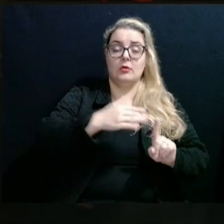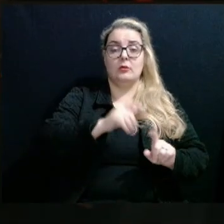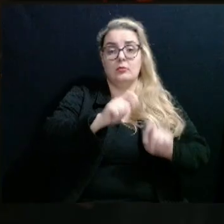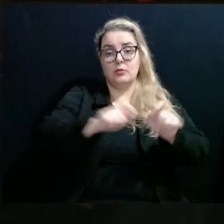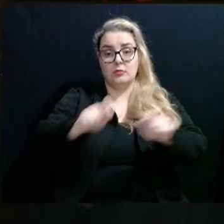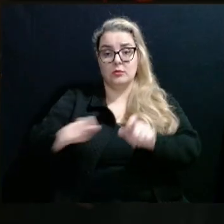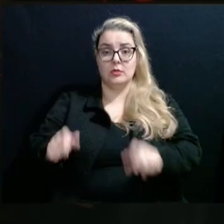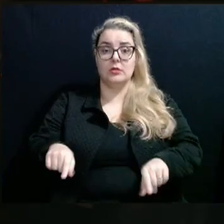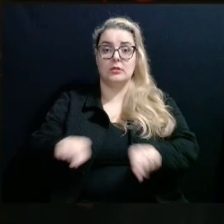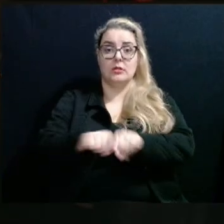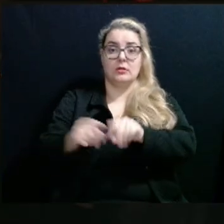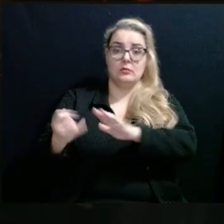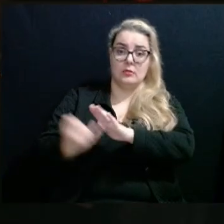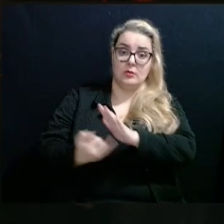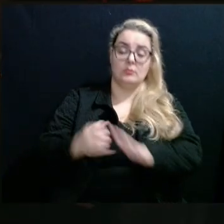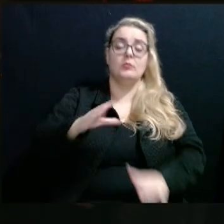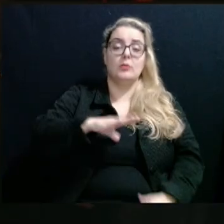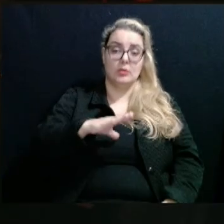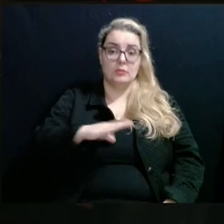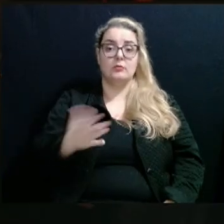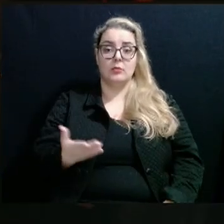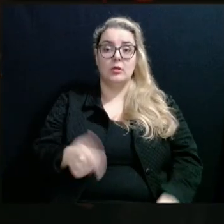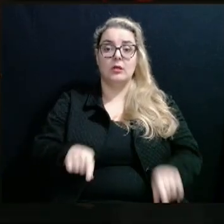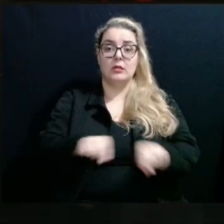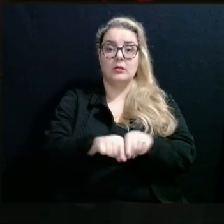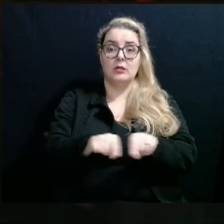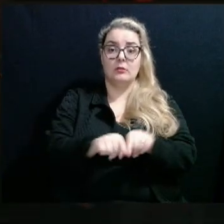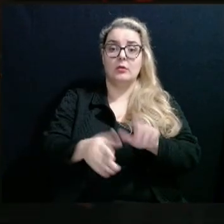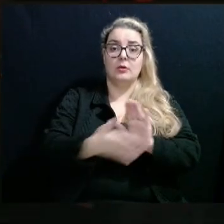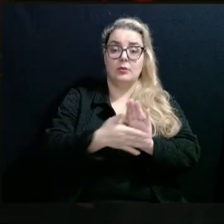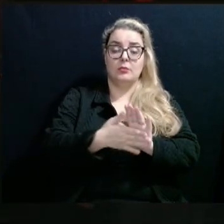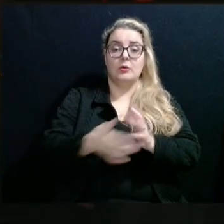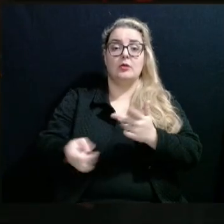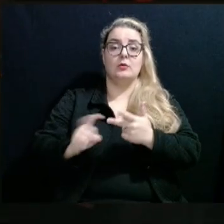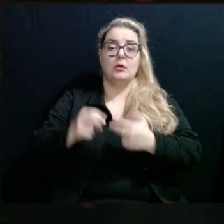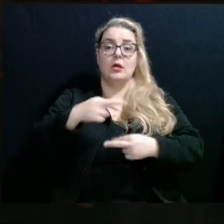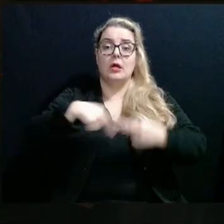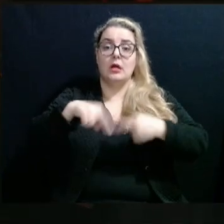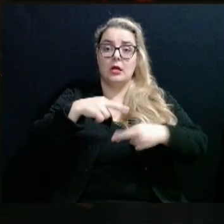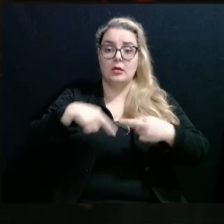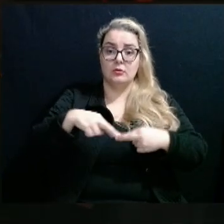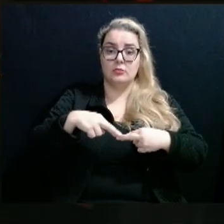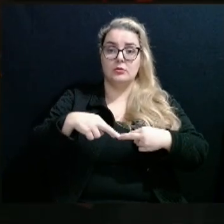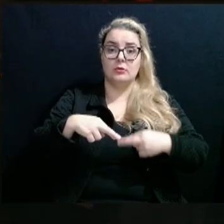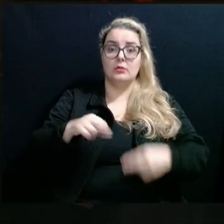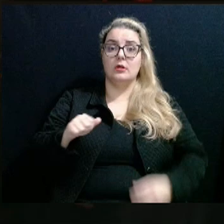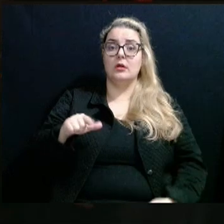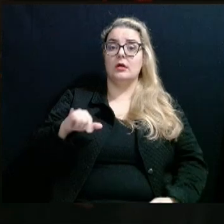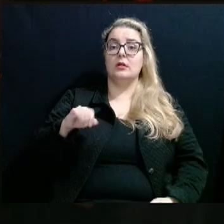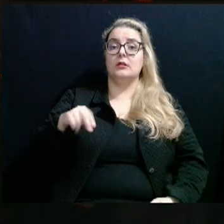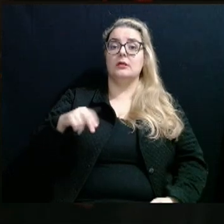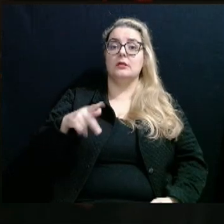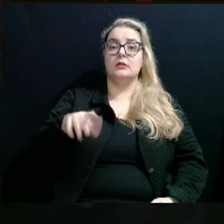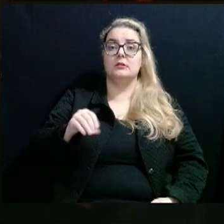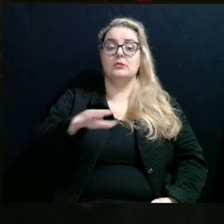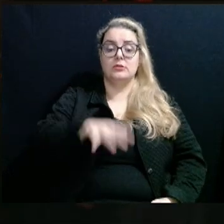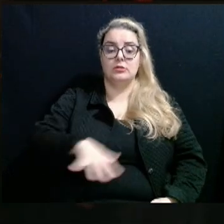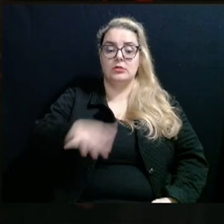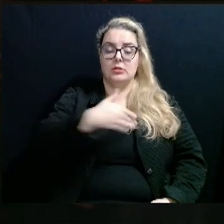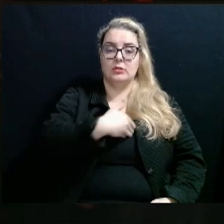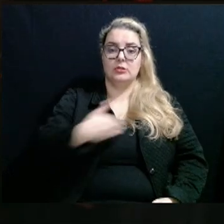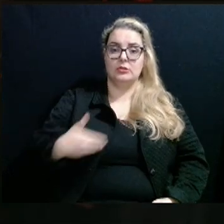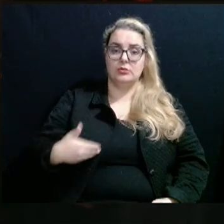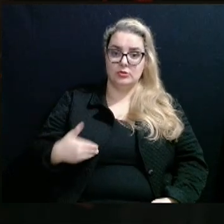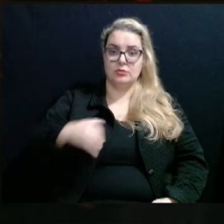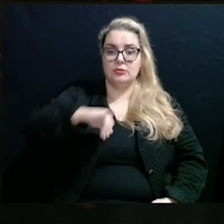da cidade, além da proposta do Executivo relacionada à alienação de áreas públicas no Jardim Antônio von Zuben